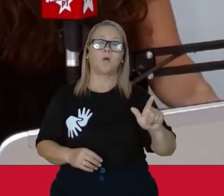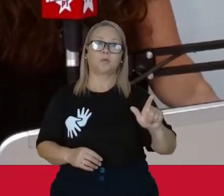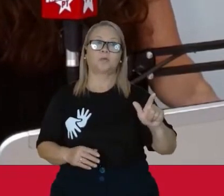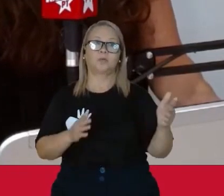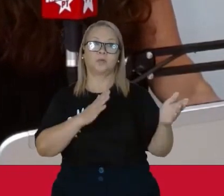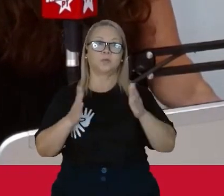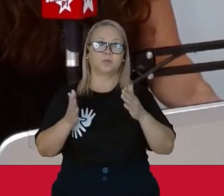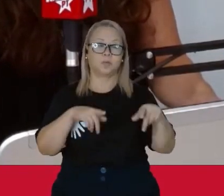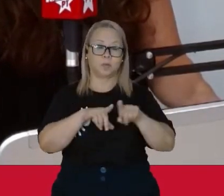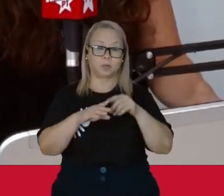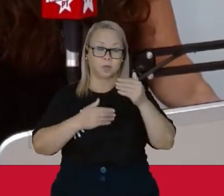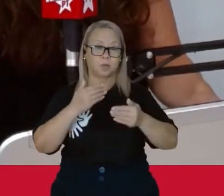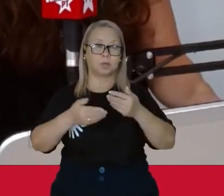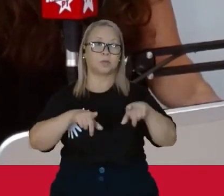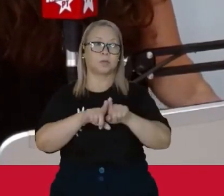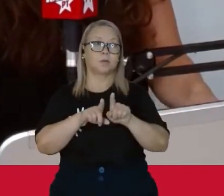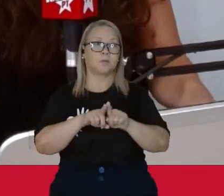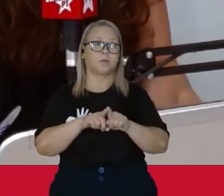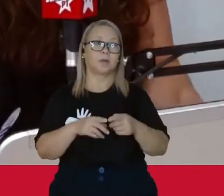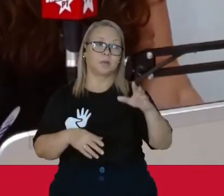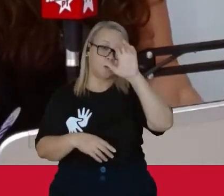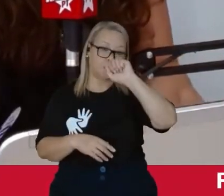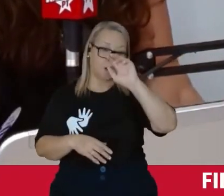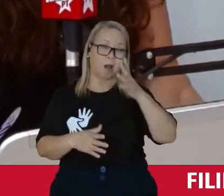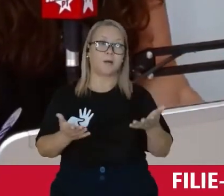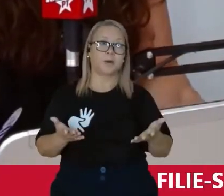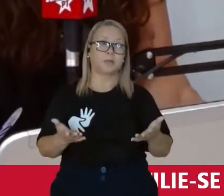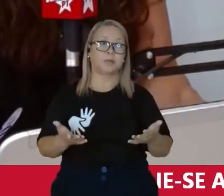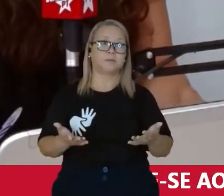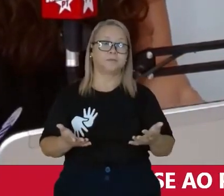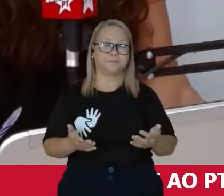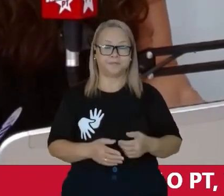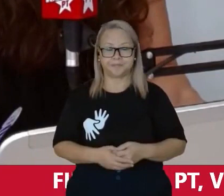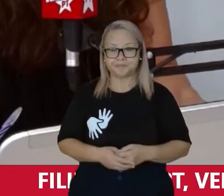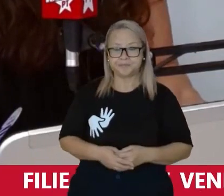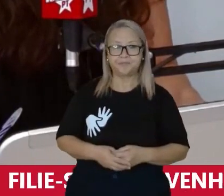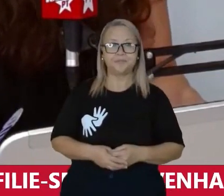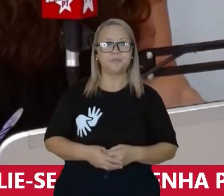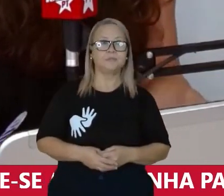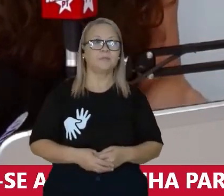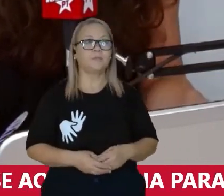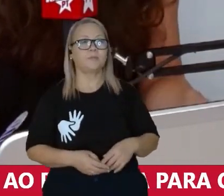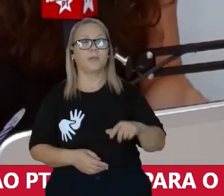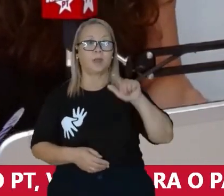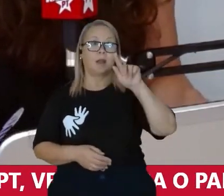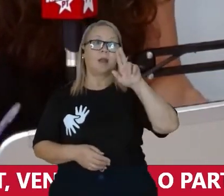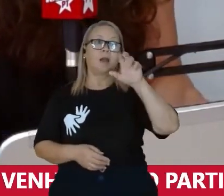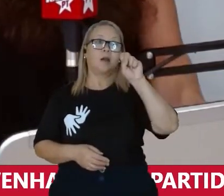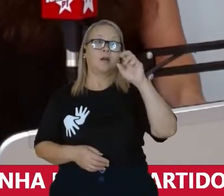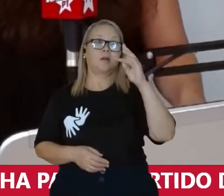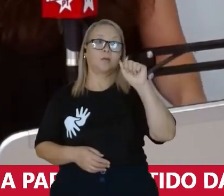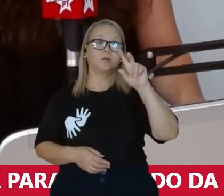também. A gente precisa aprender a jogar o jogo. Gustavo Assunção pede Lula no Debochevique para a gente saber o perfume que